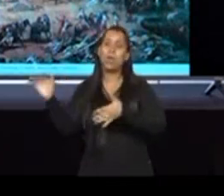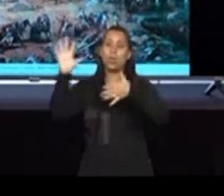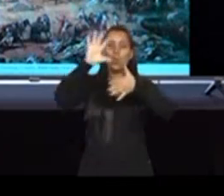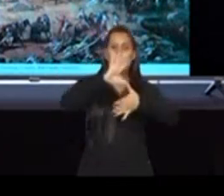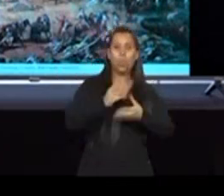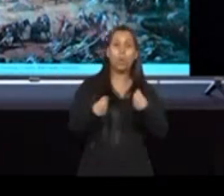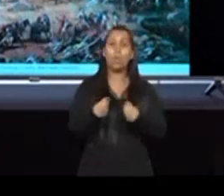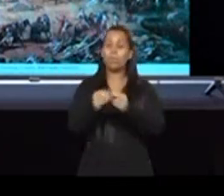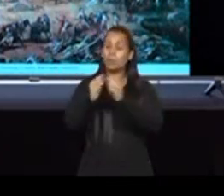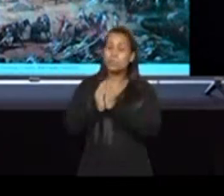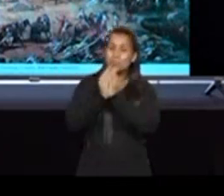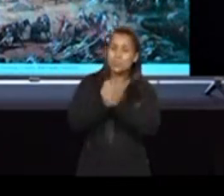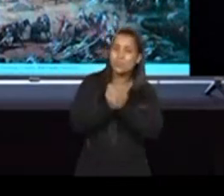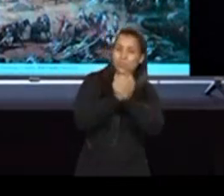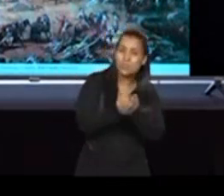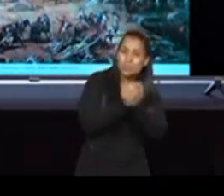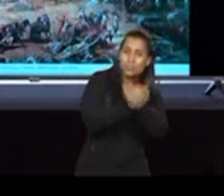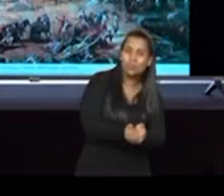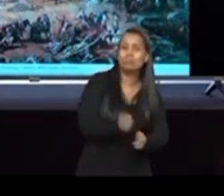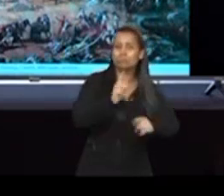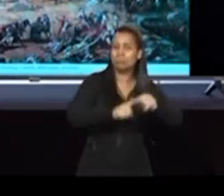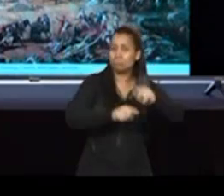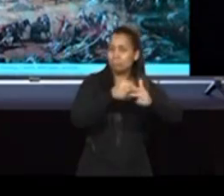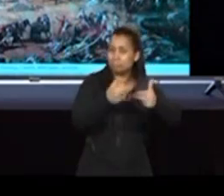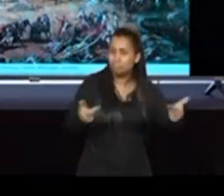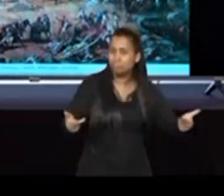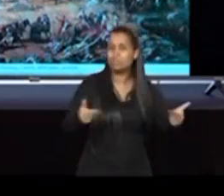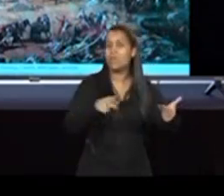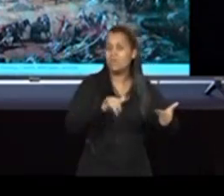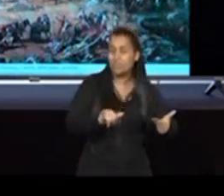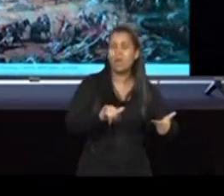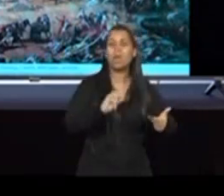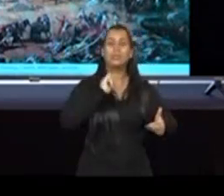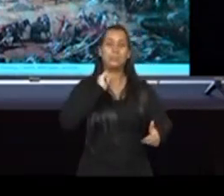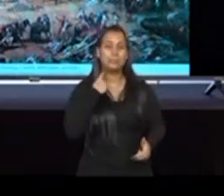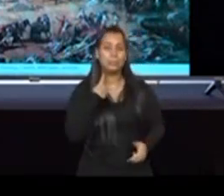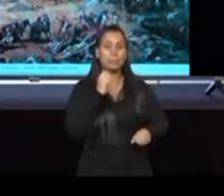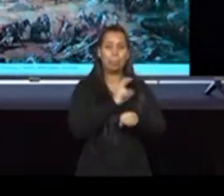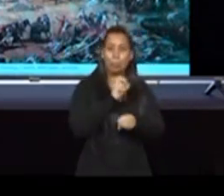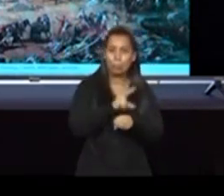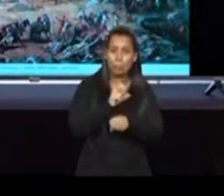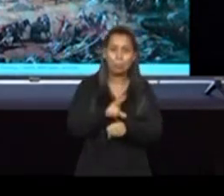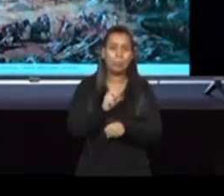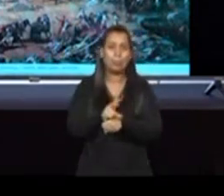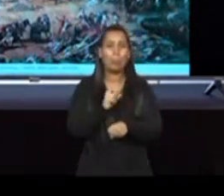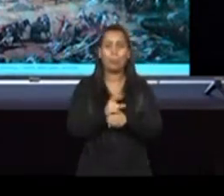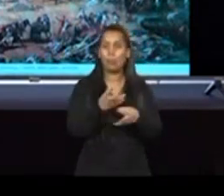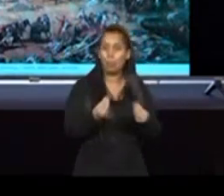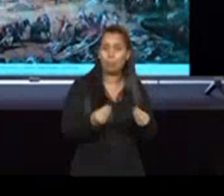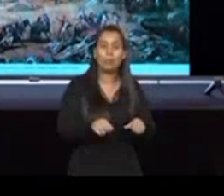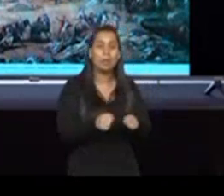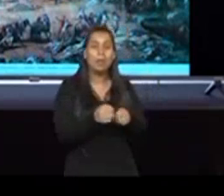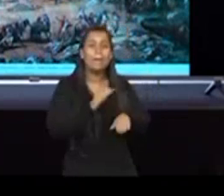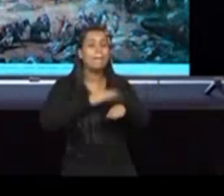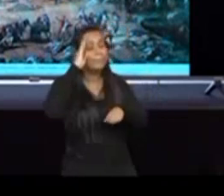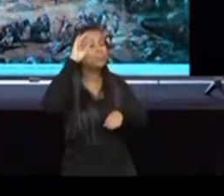Europa através dos navios com mercadorias. Esses navios vão infectados para a Europa, principalmente os ratos, a